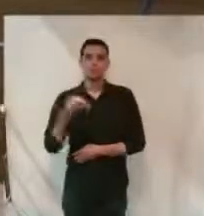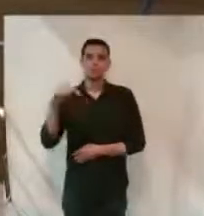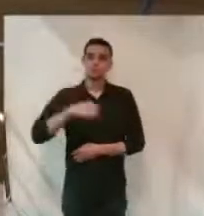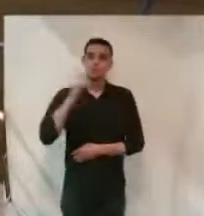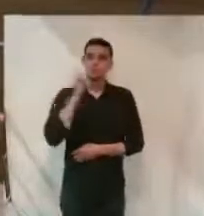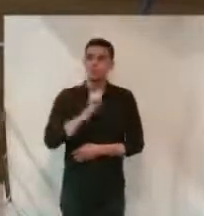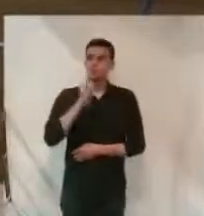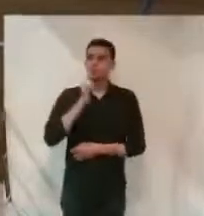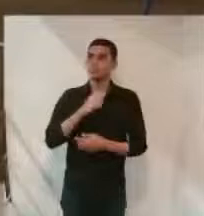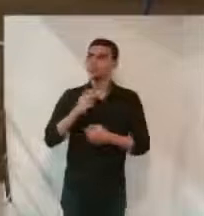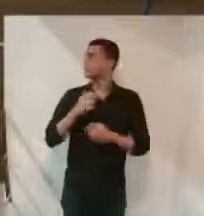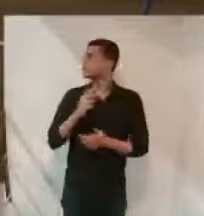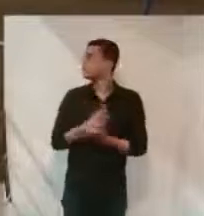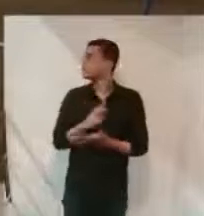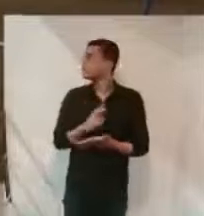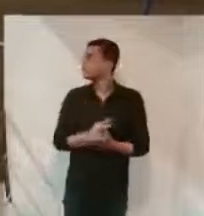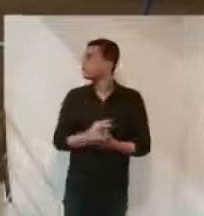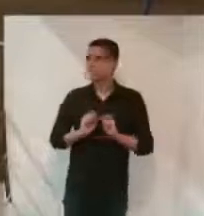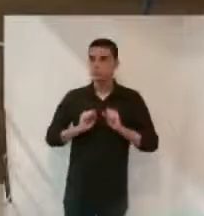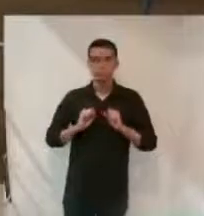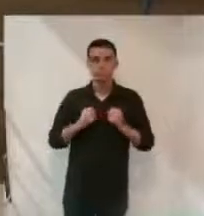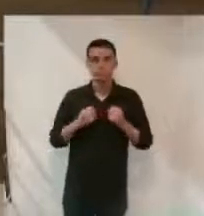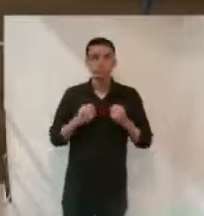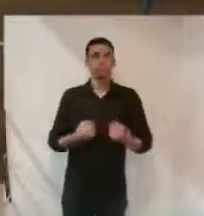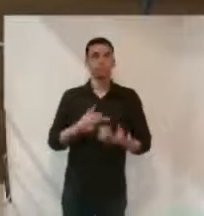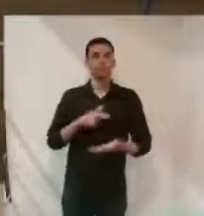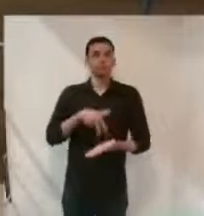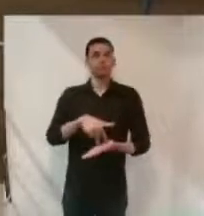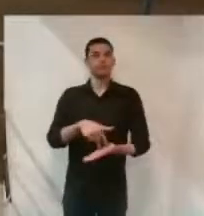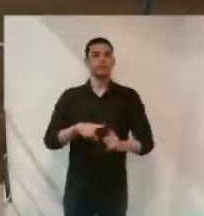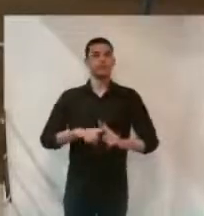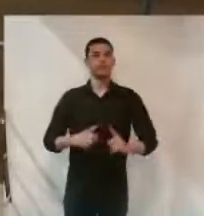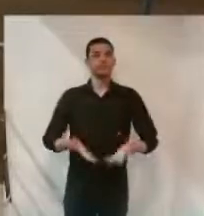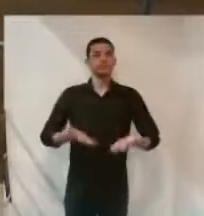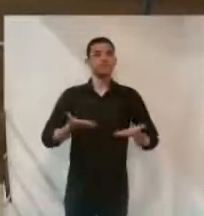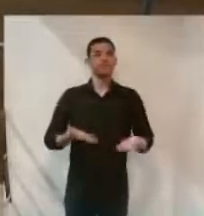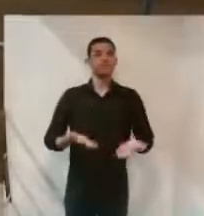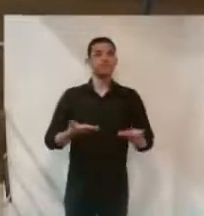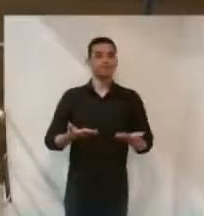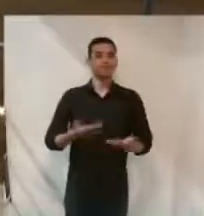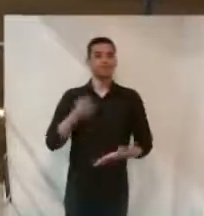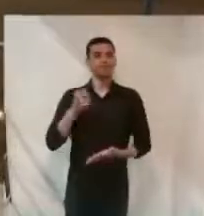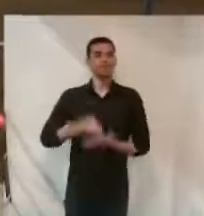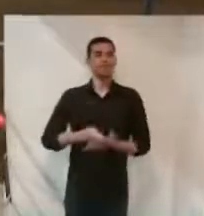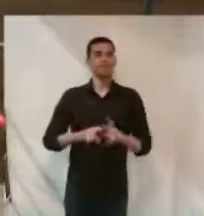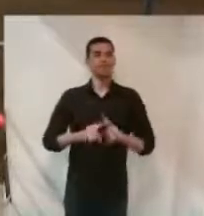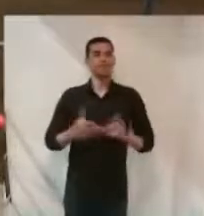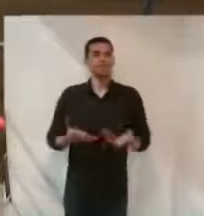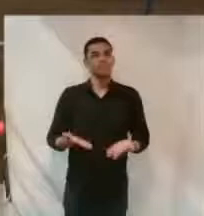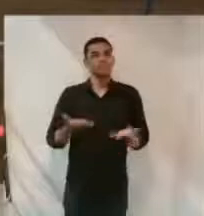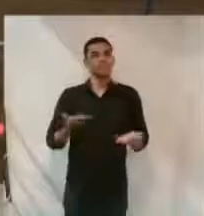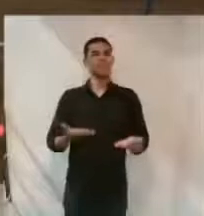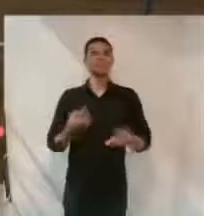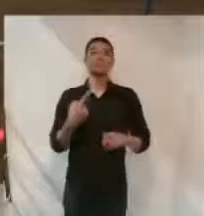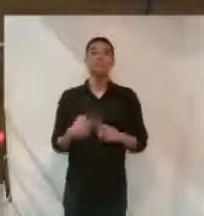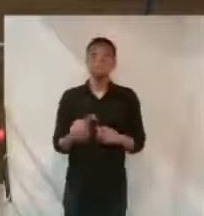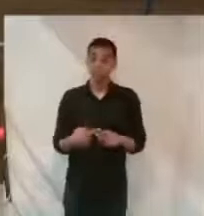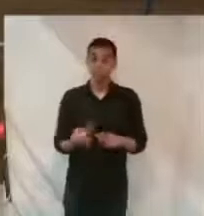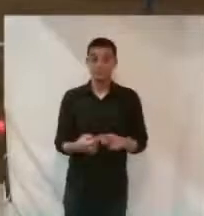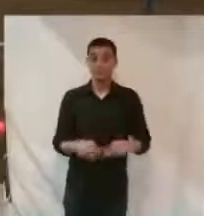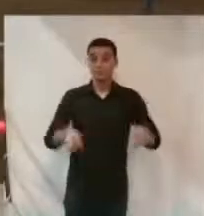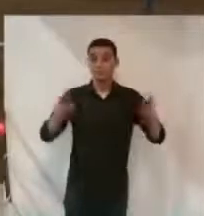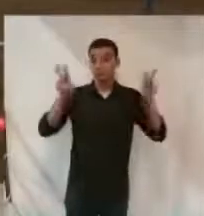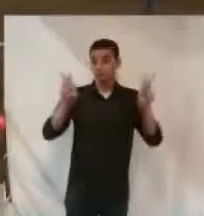muito afirmativa, mas leve ao mesmo tempo. Por quê? Porque a temática não é simples,